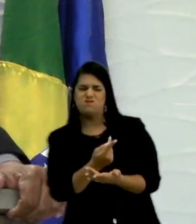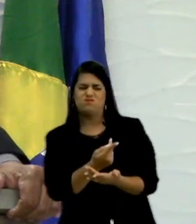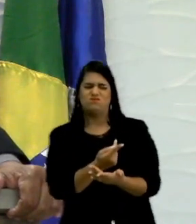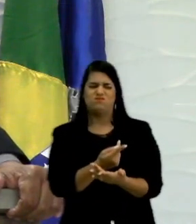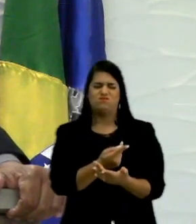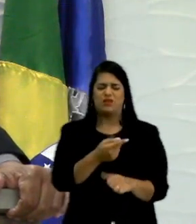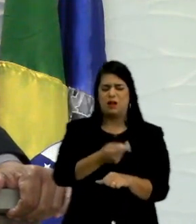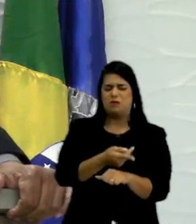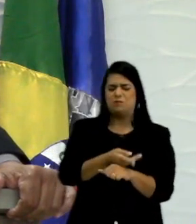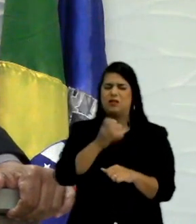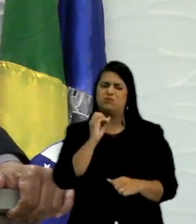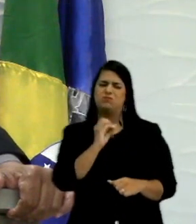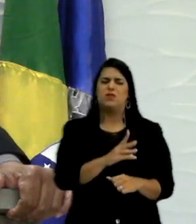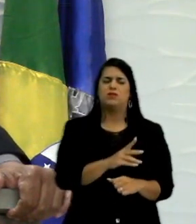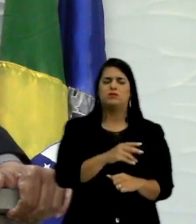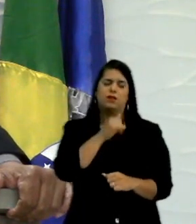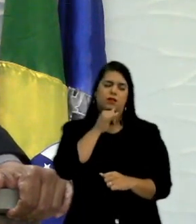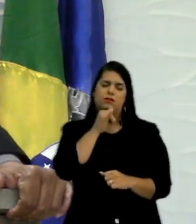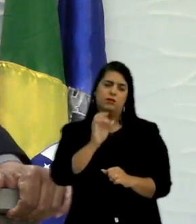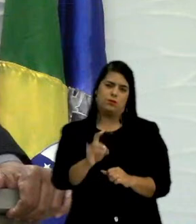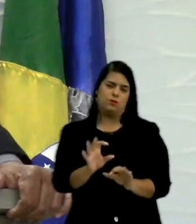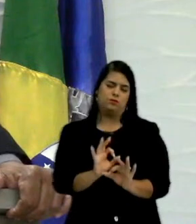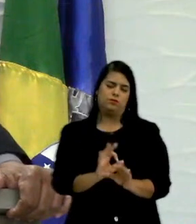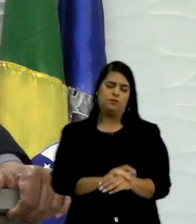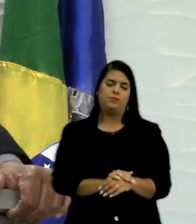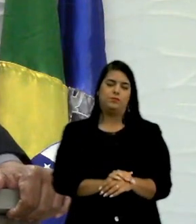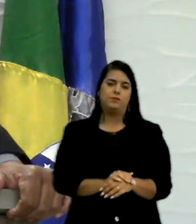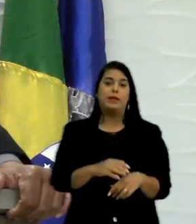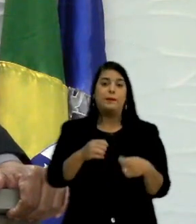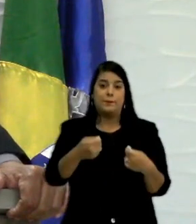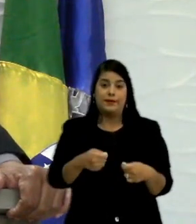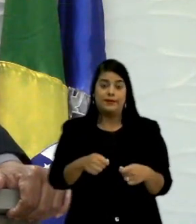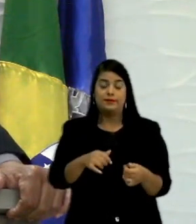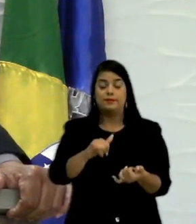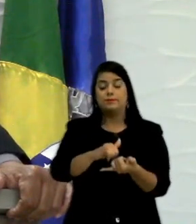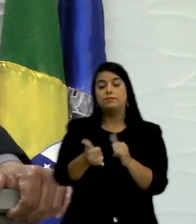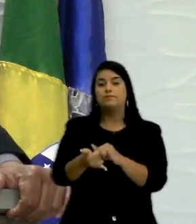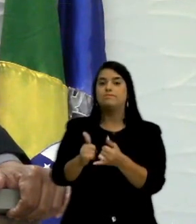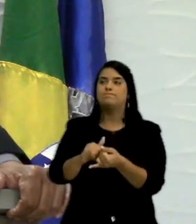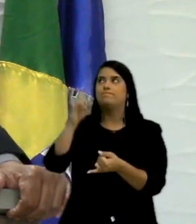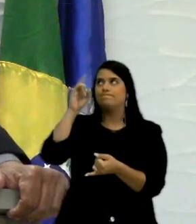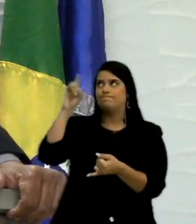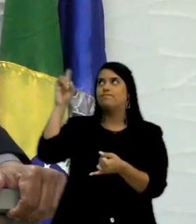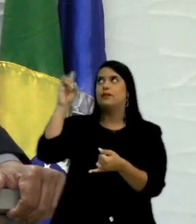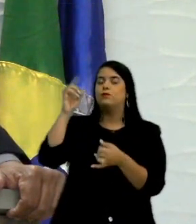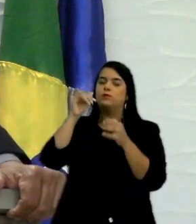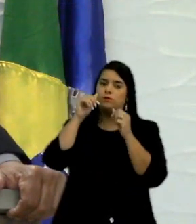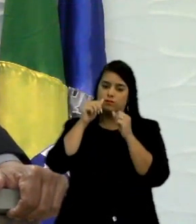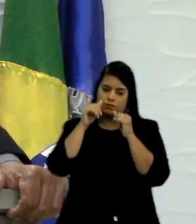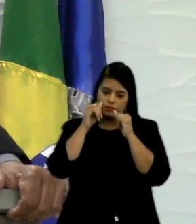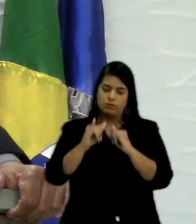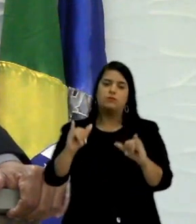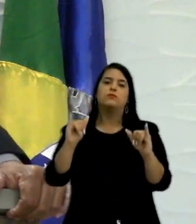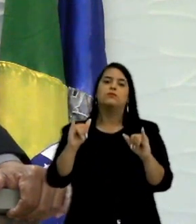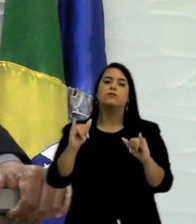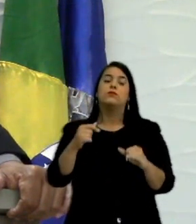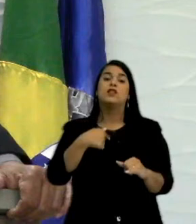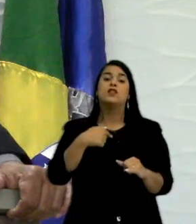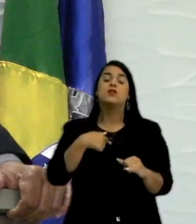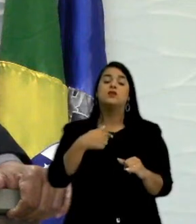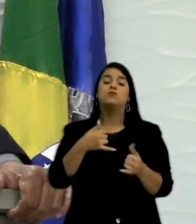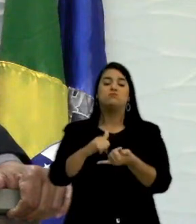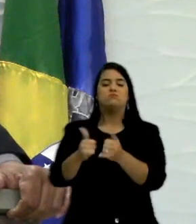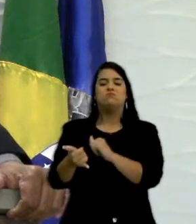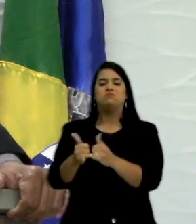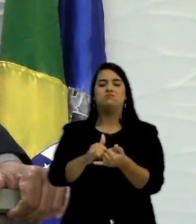Aí por isso, quando a gente erra, tem que pedir desculpa e perdoar. Porque Deus disse, deu perdão. E eu perdoei a todos